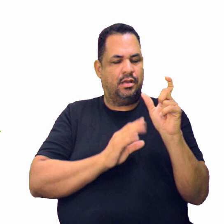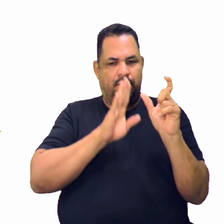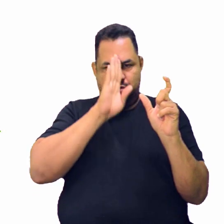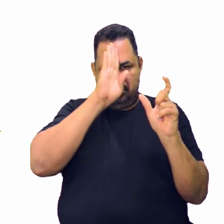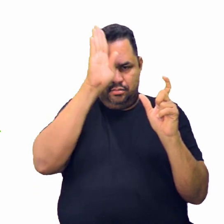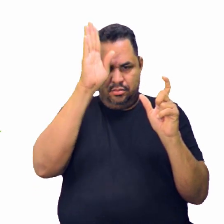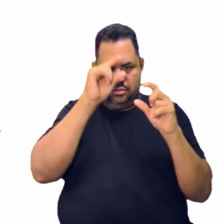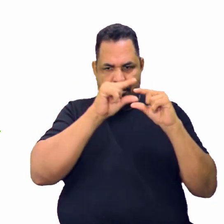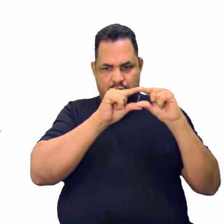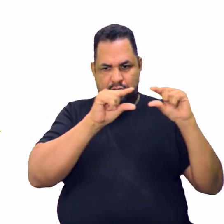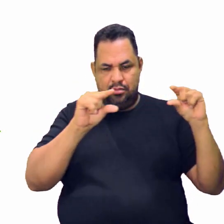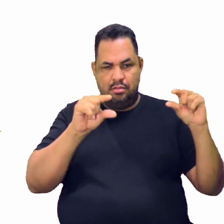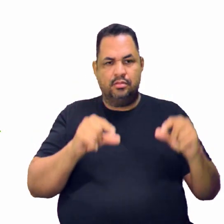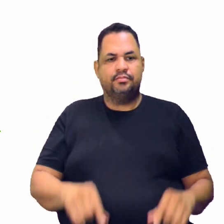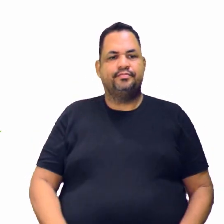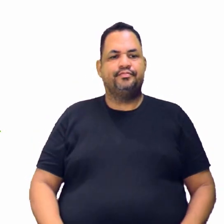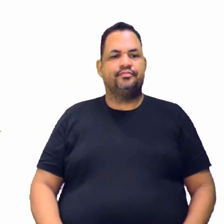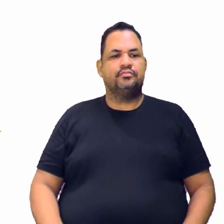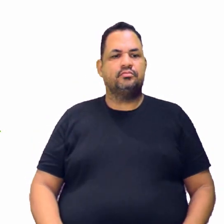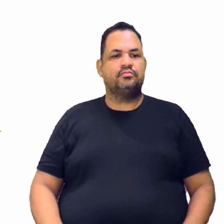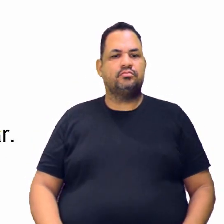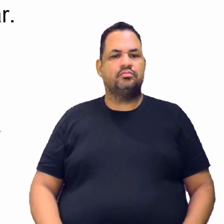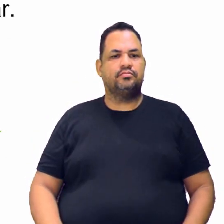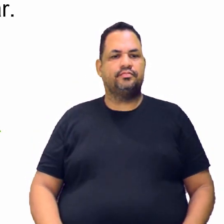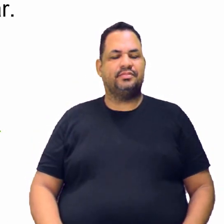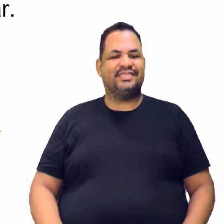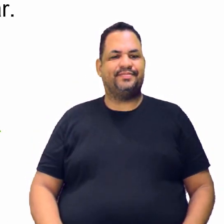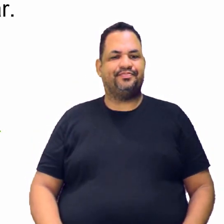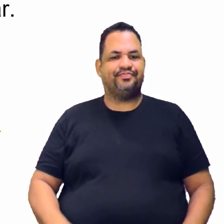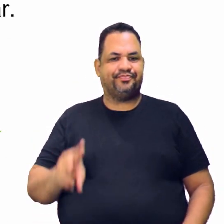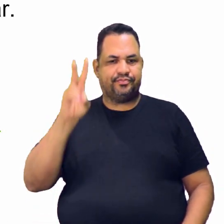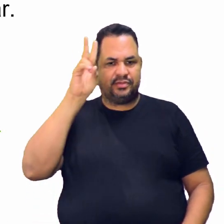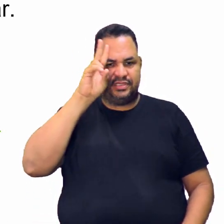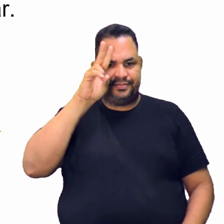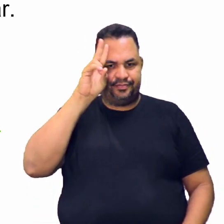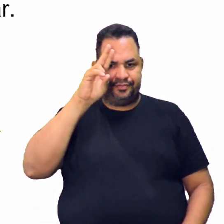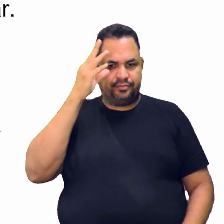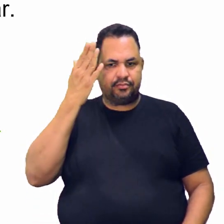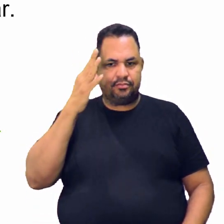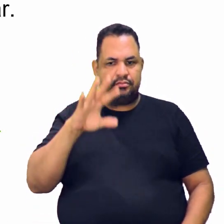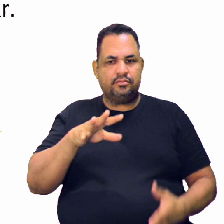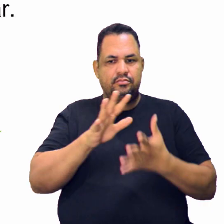composto, né? Olha só, lá, lembrando lá